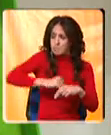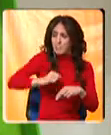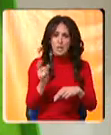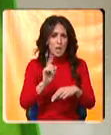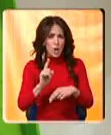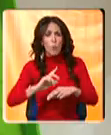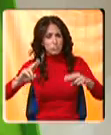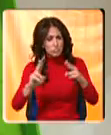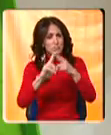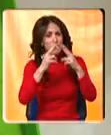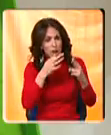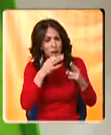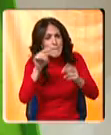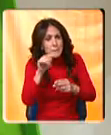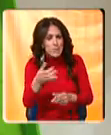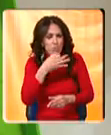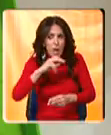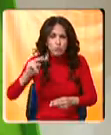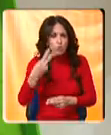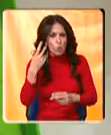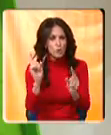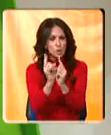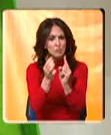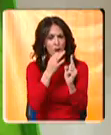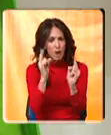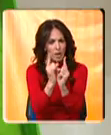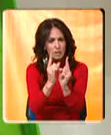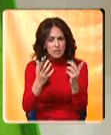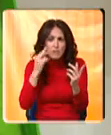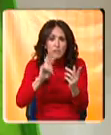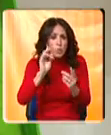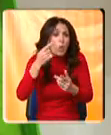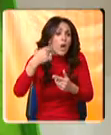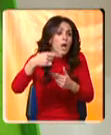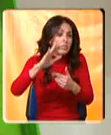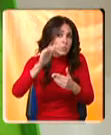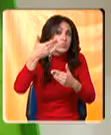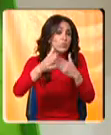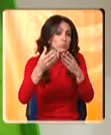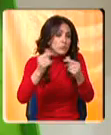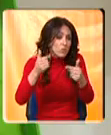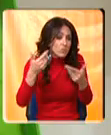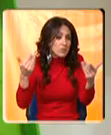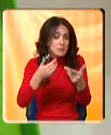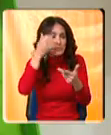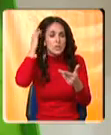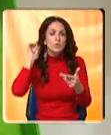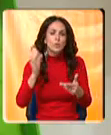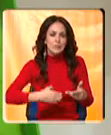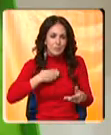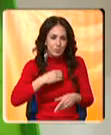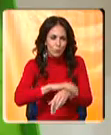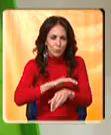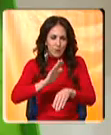E que falar com ele, sim, temos que ter no mínimo uma conversa e ver o que é que vem daí. Mas pronto. Sente-se culpada pelo fim